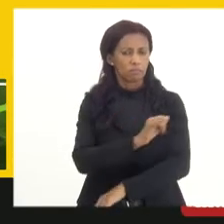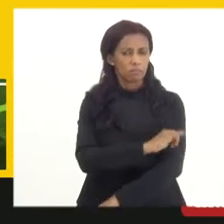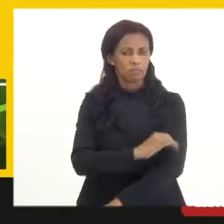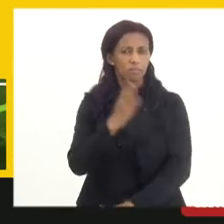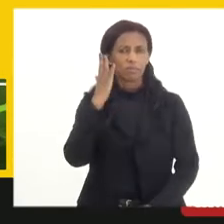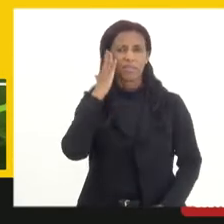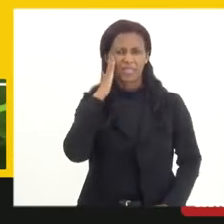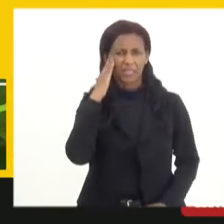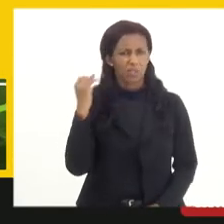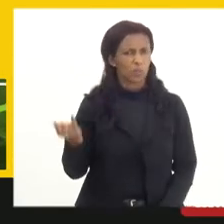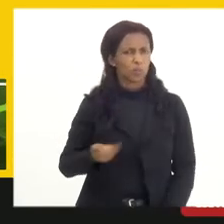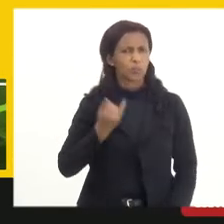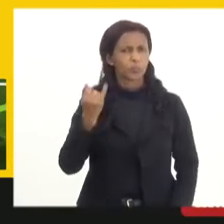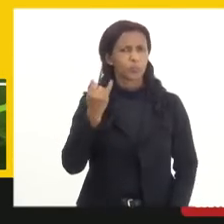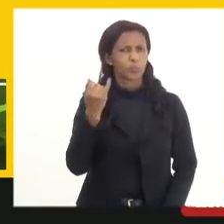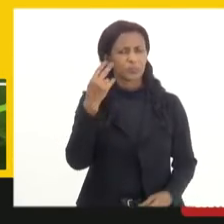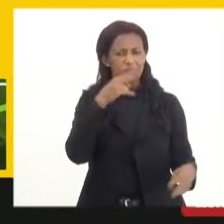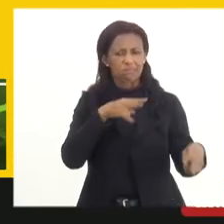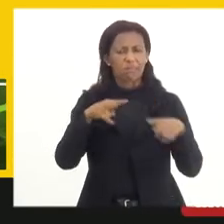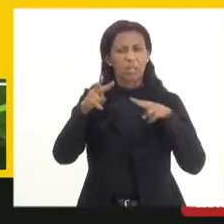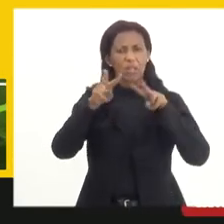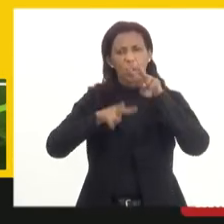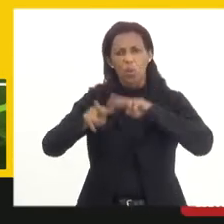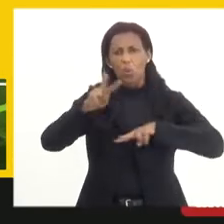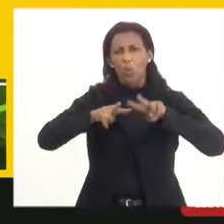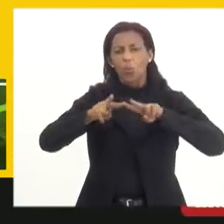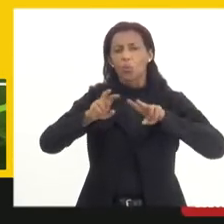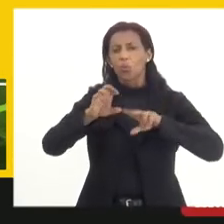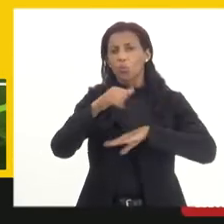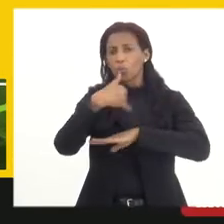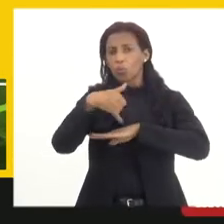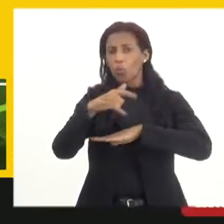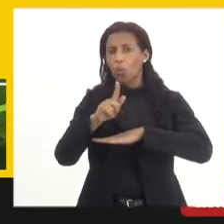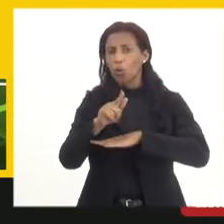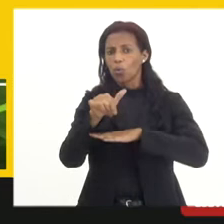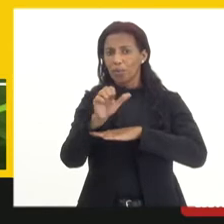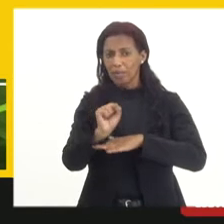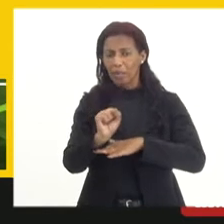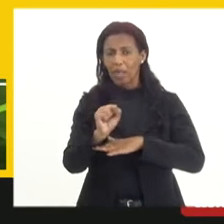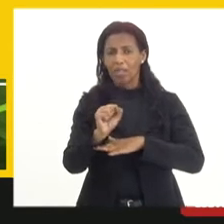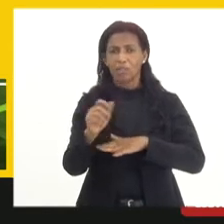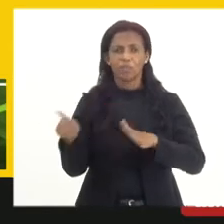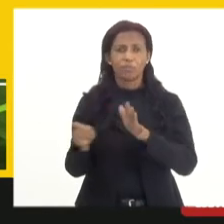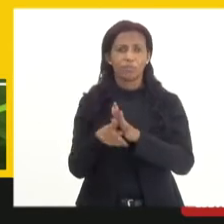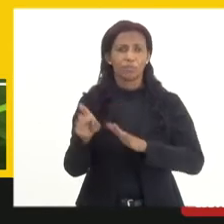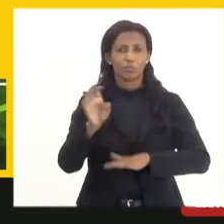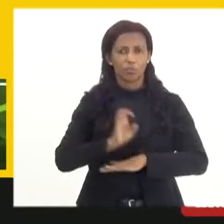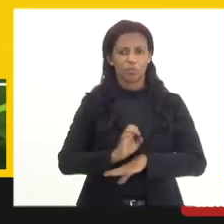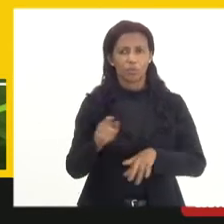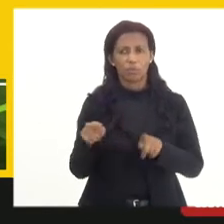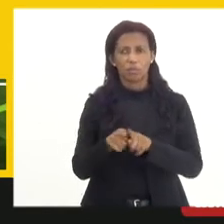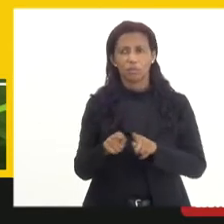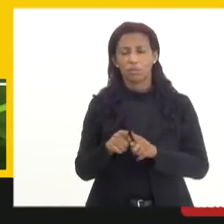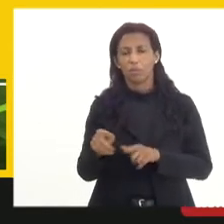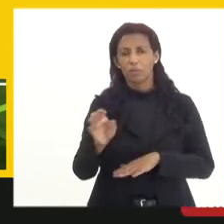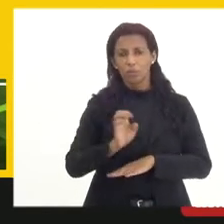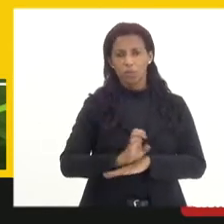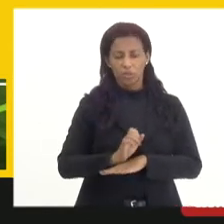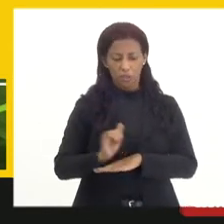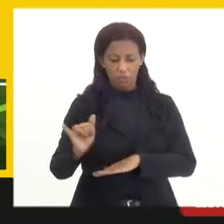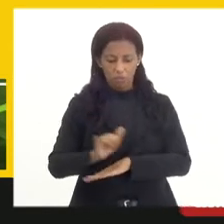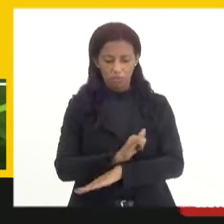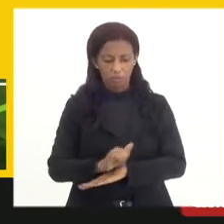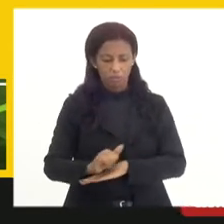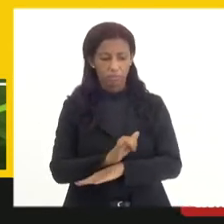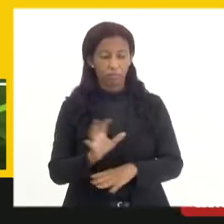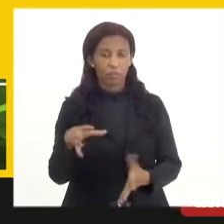entende a relevância da cadeia de óleo e gás e da indústria naval para o Estado. Então, da mesma forma, o Estado é estratégico para o